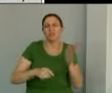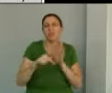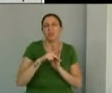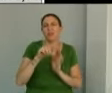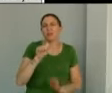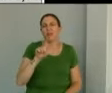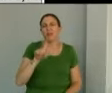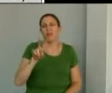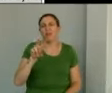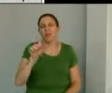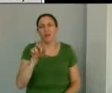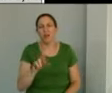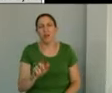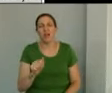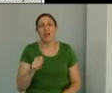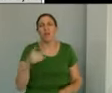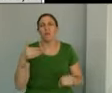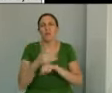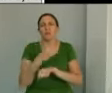mais